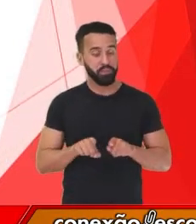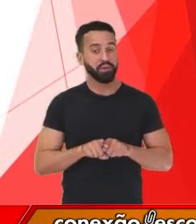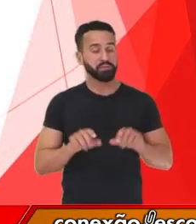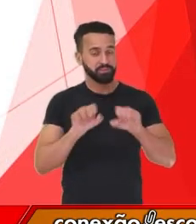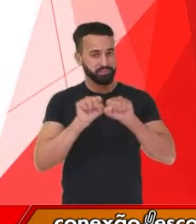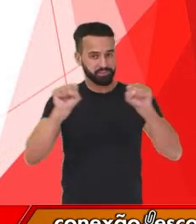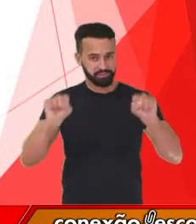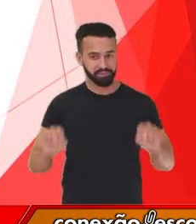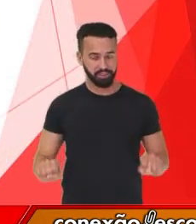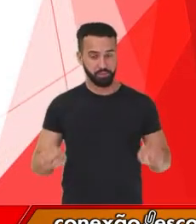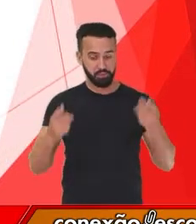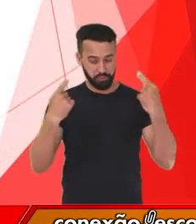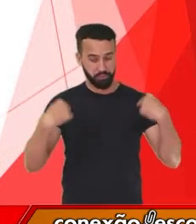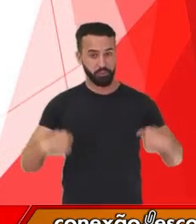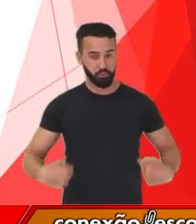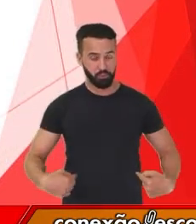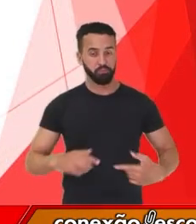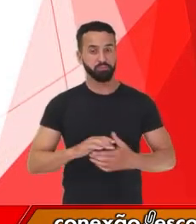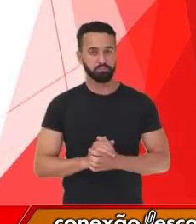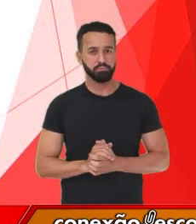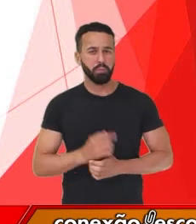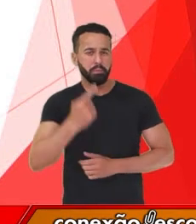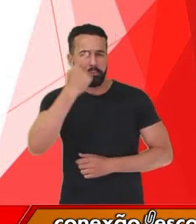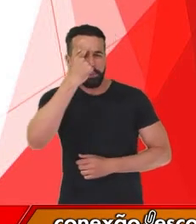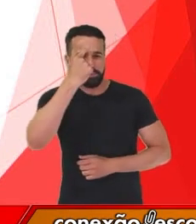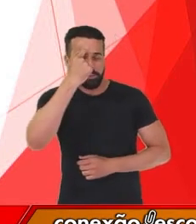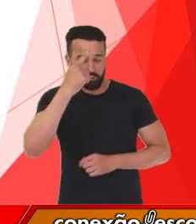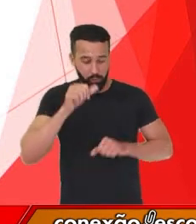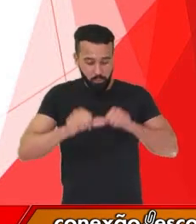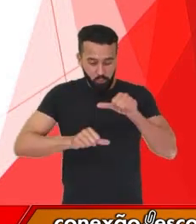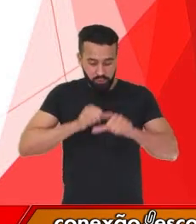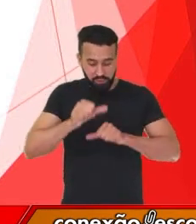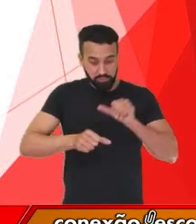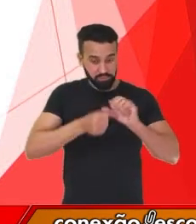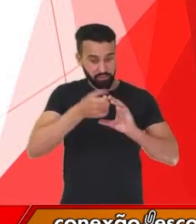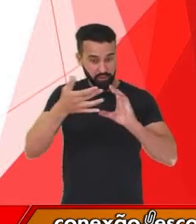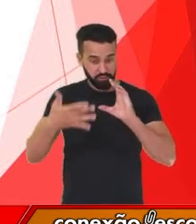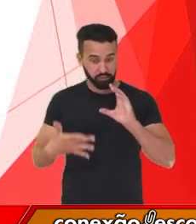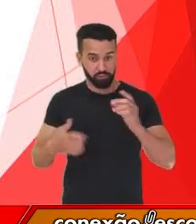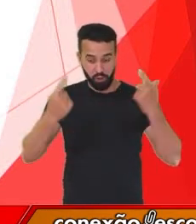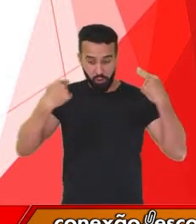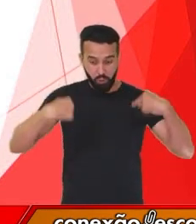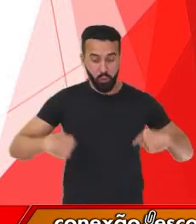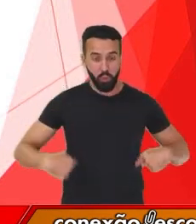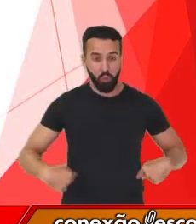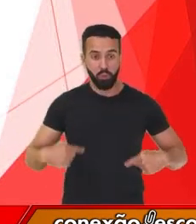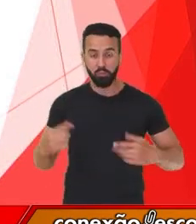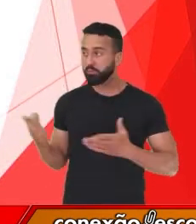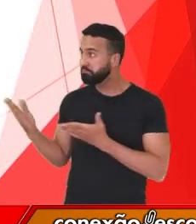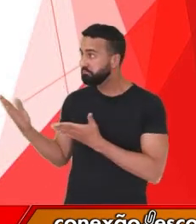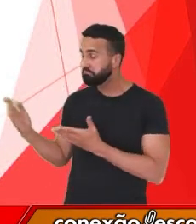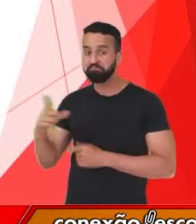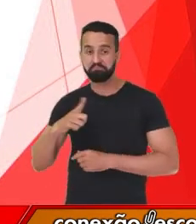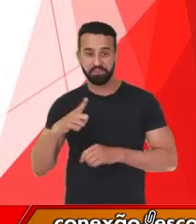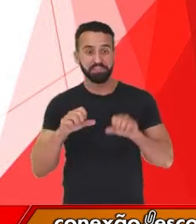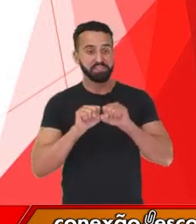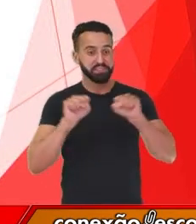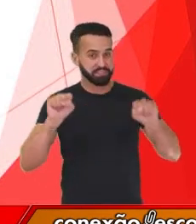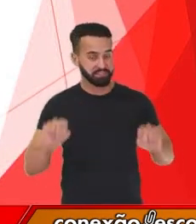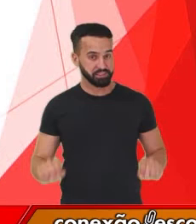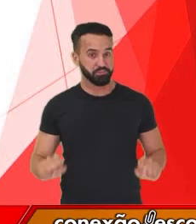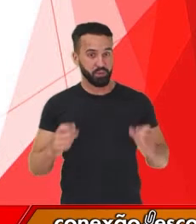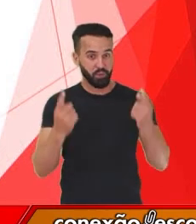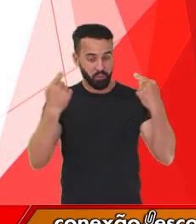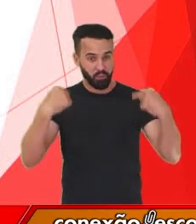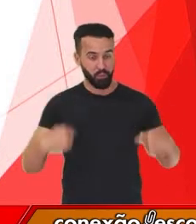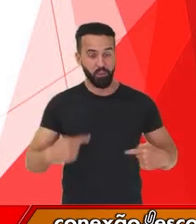nós estamos pensando na puberdade, a puberdade tem relação com vários sistemas humanos, como, por exemplo,